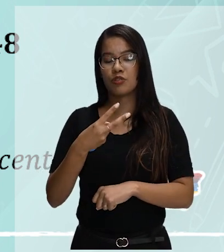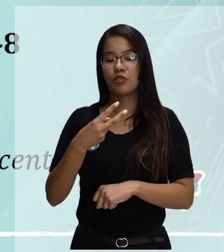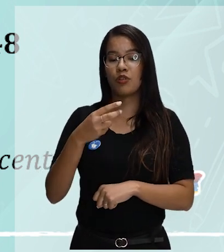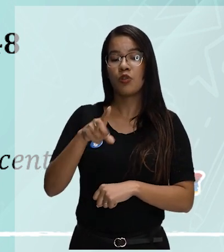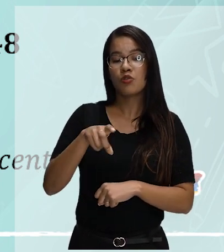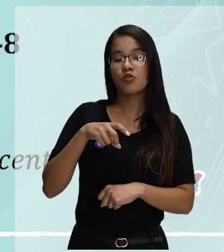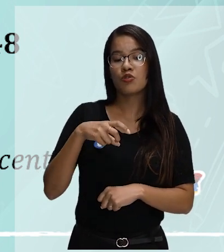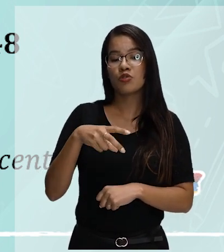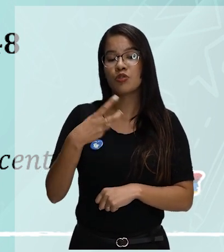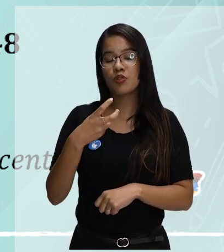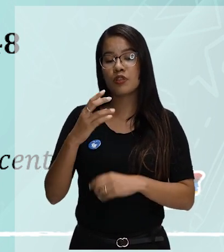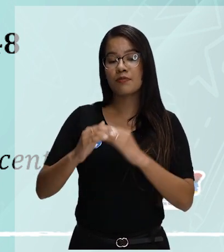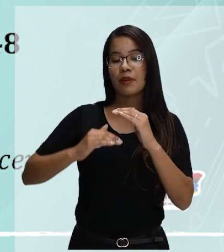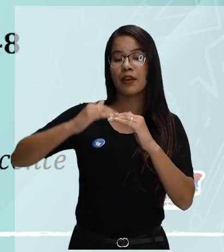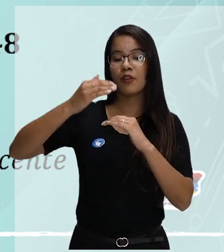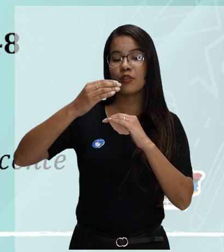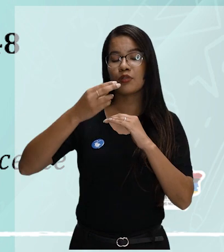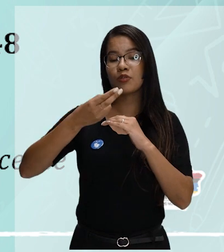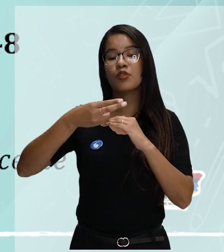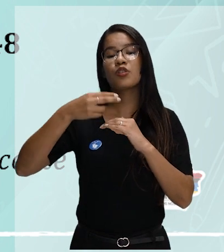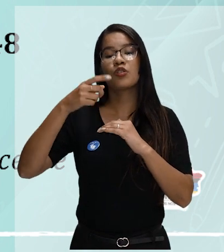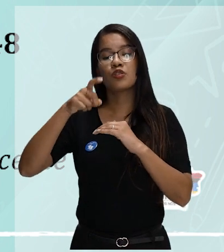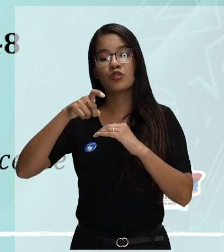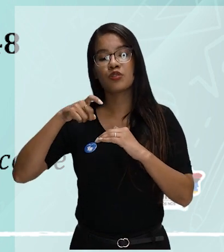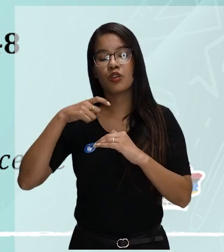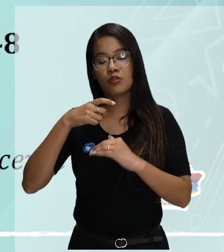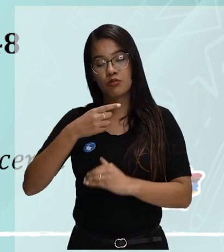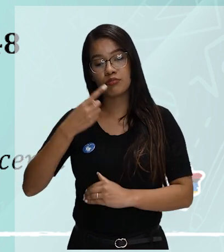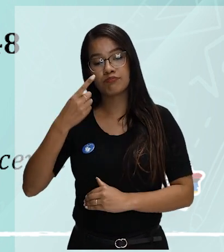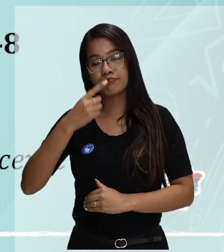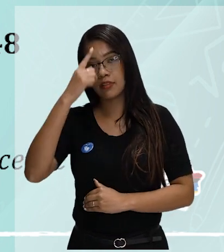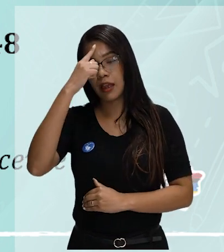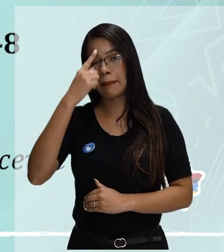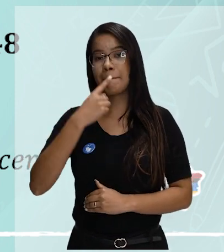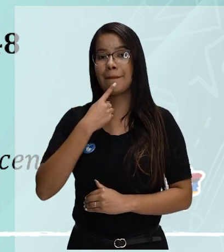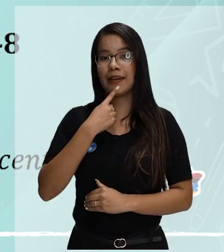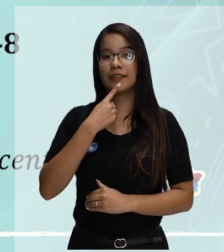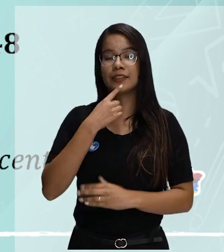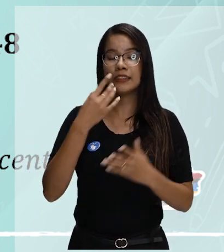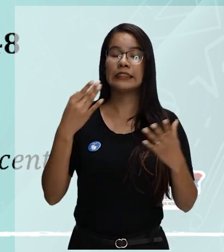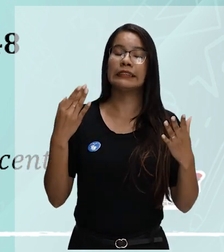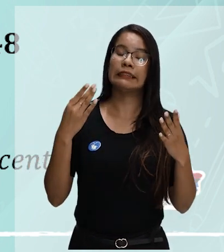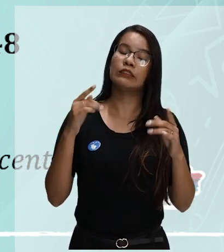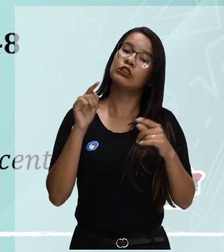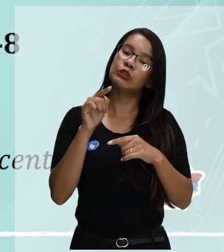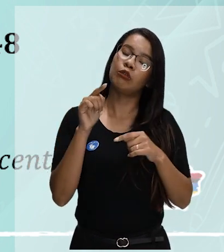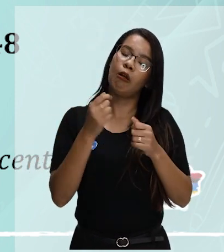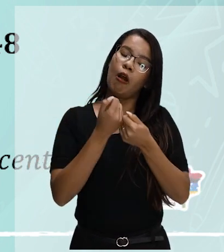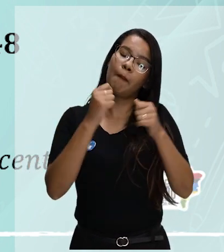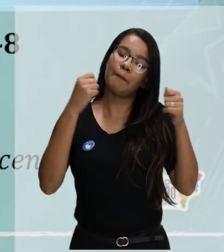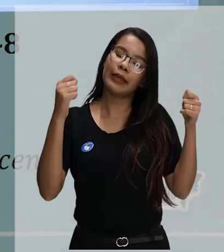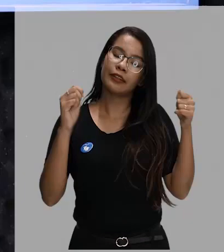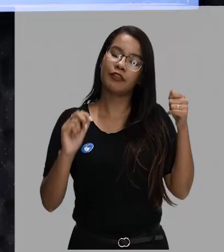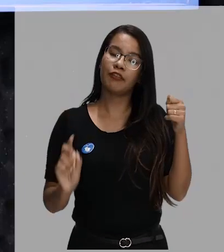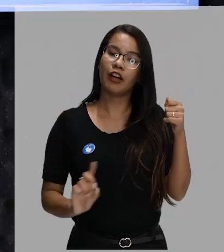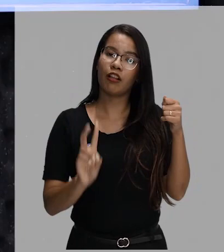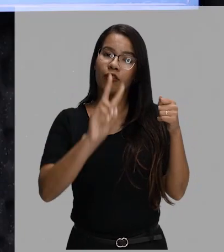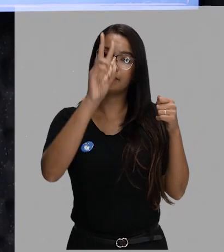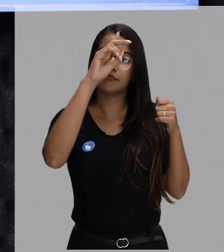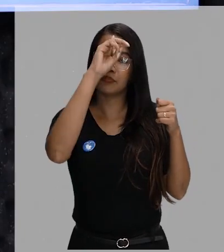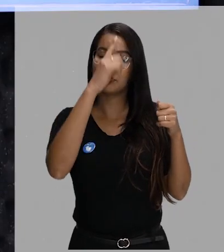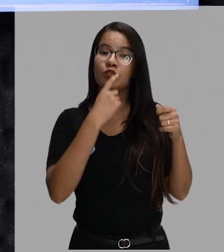do x2 for menor do que a imagem do x1. Ou seja, tu aumenta o valor de x e a imagem diminui.